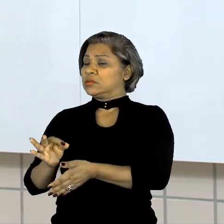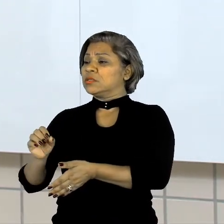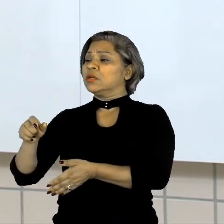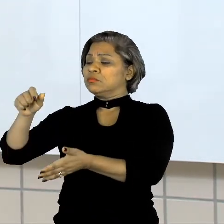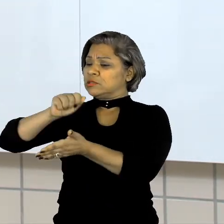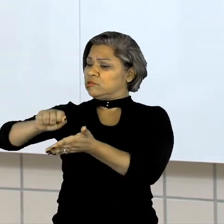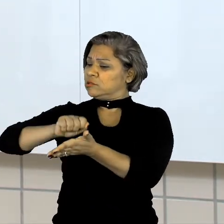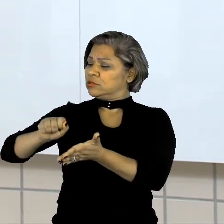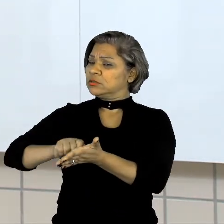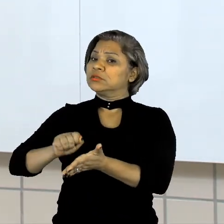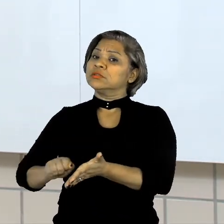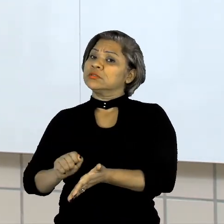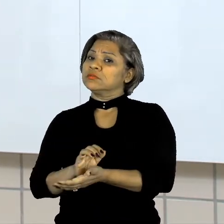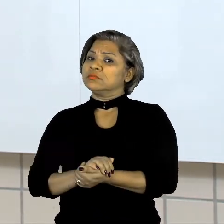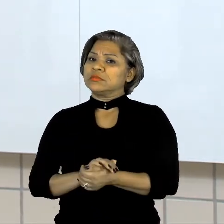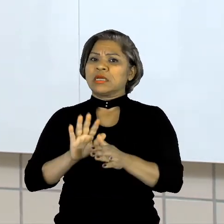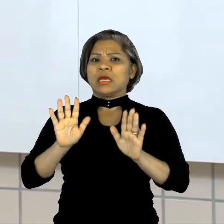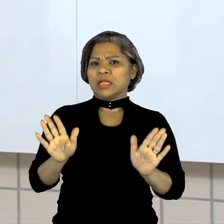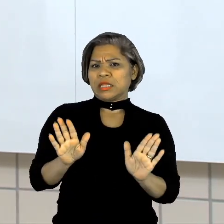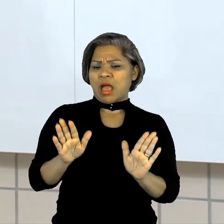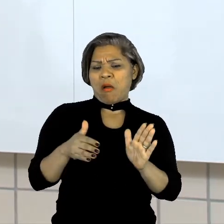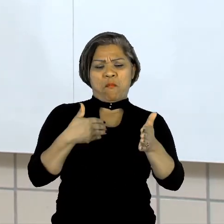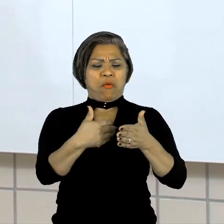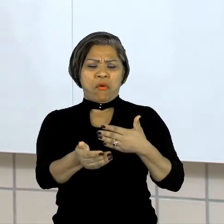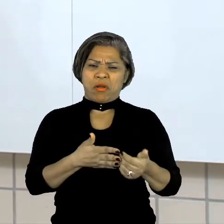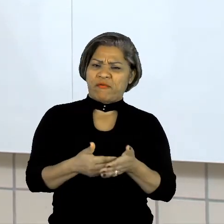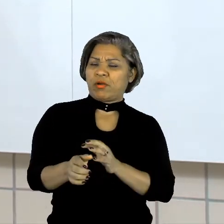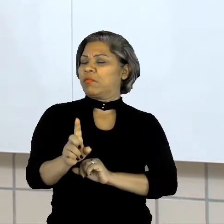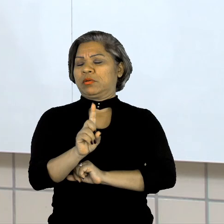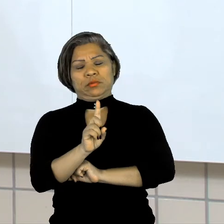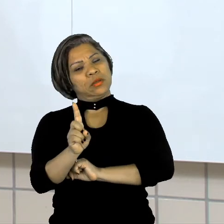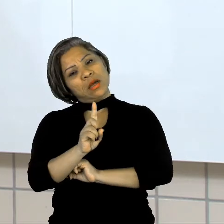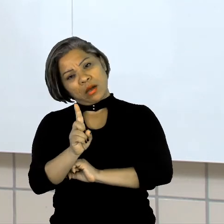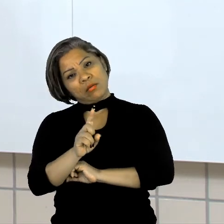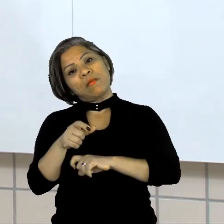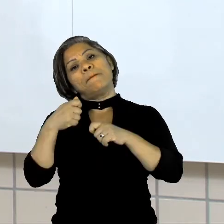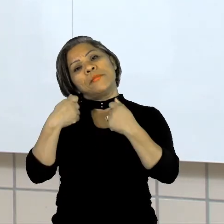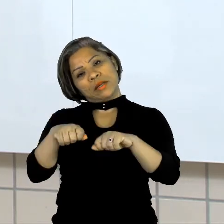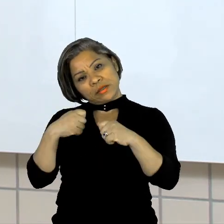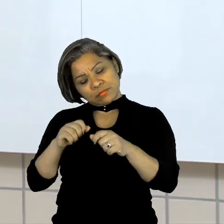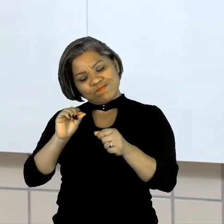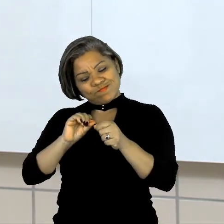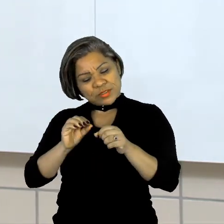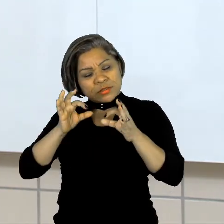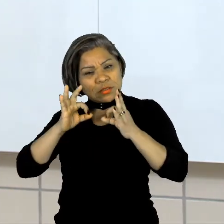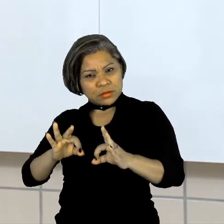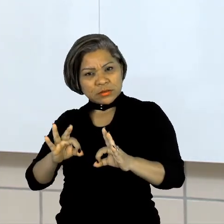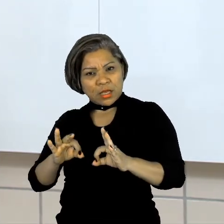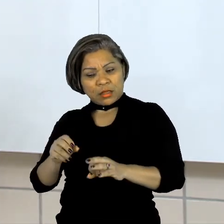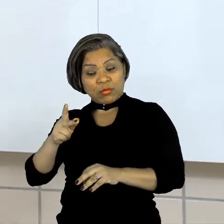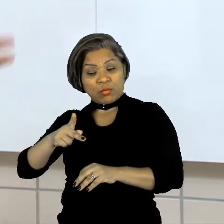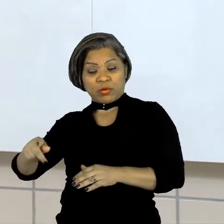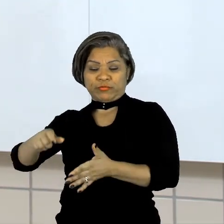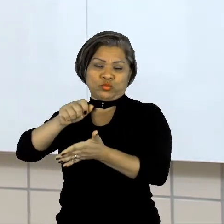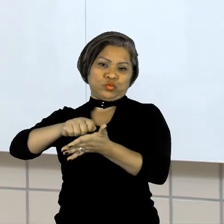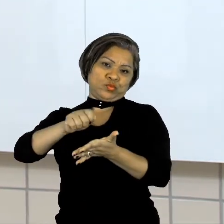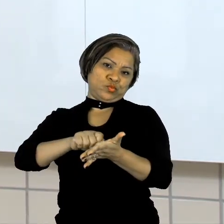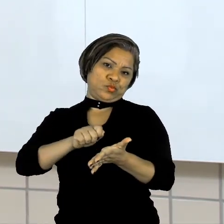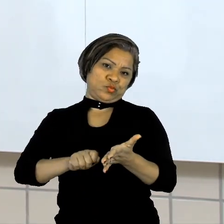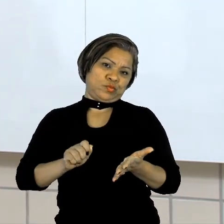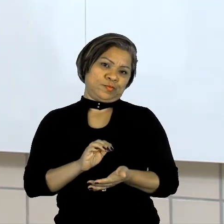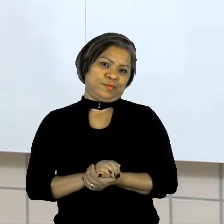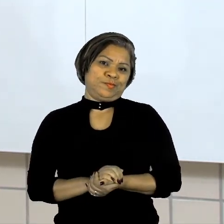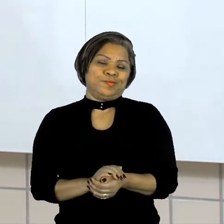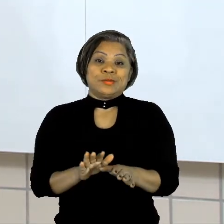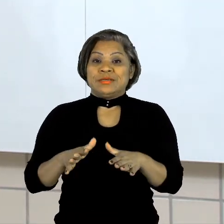não. Está tudo sendo recebido e corrigido ali, ok? Então assim a gente vai concluir esse